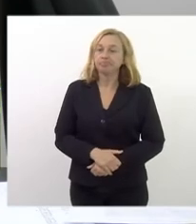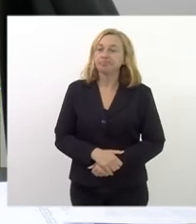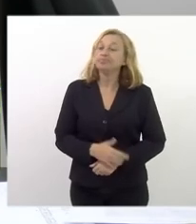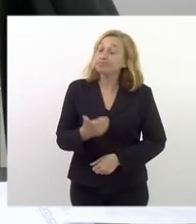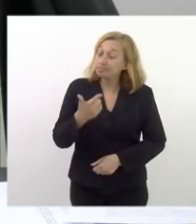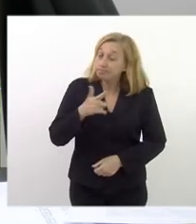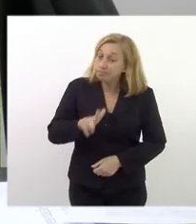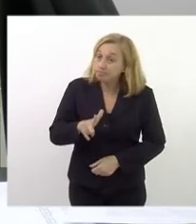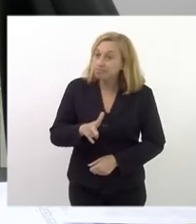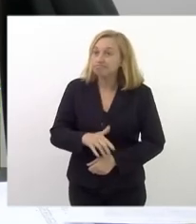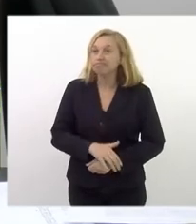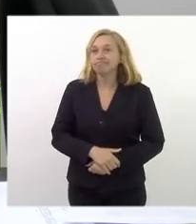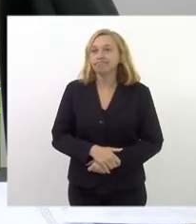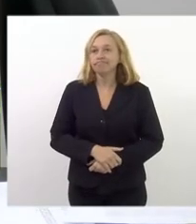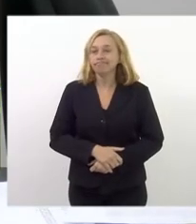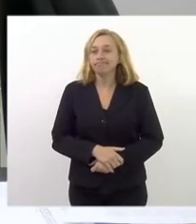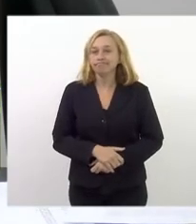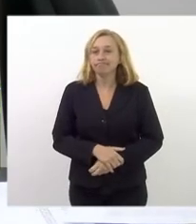uma vez,